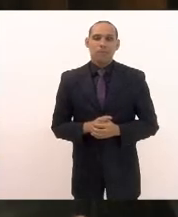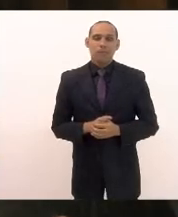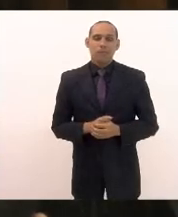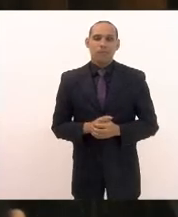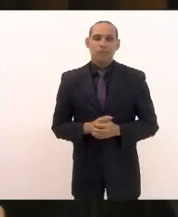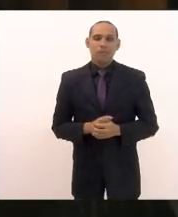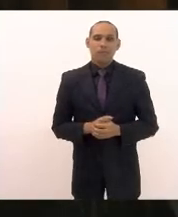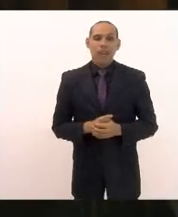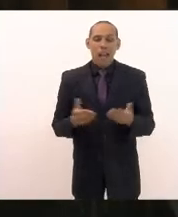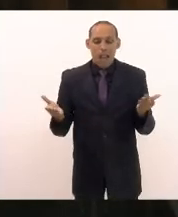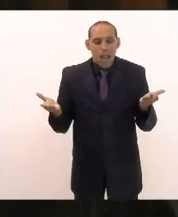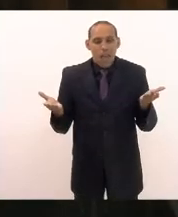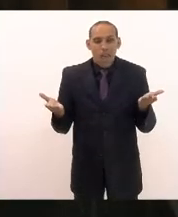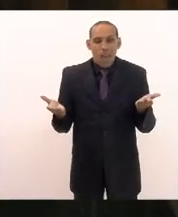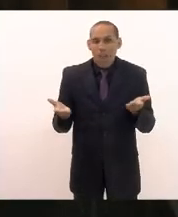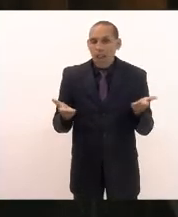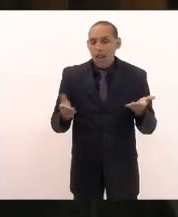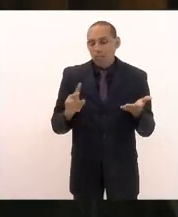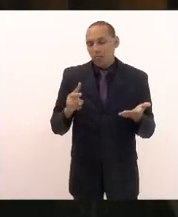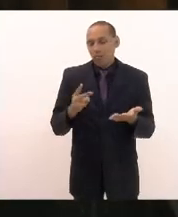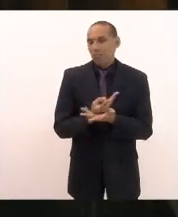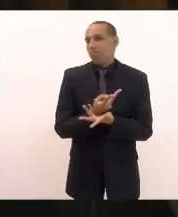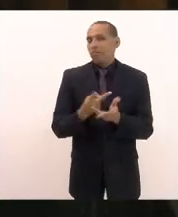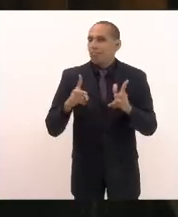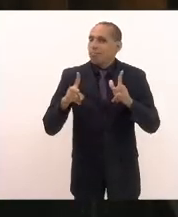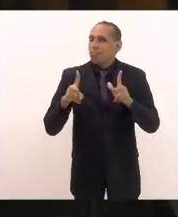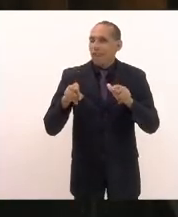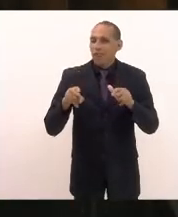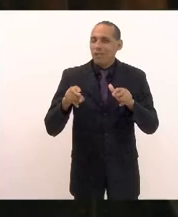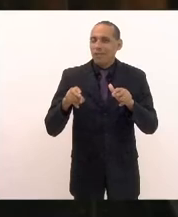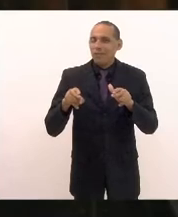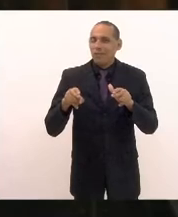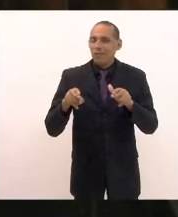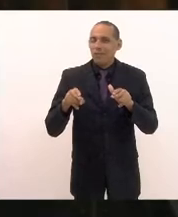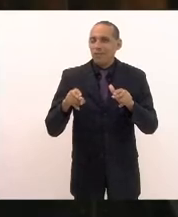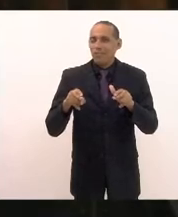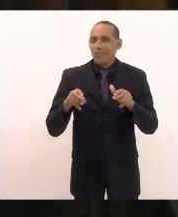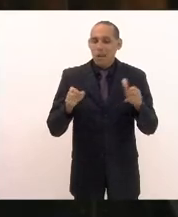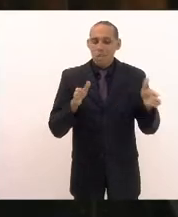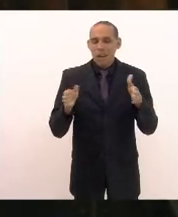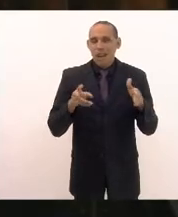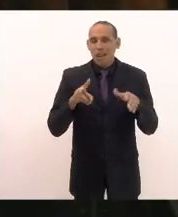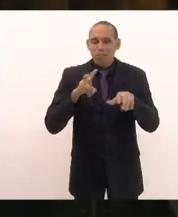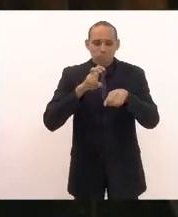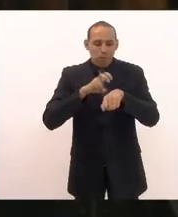Isso está acontecendo e aconteceu nesta, abre aspas, pandemia.